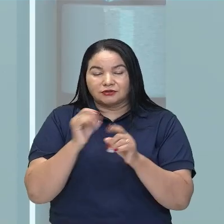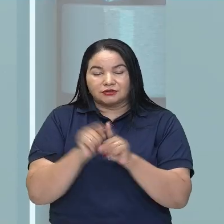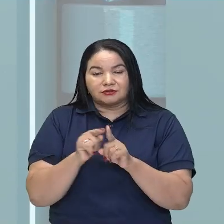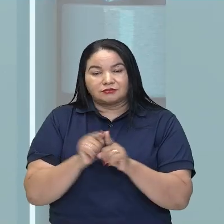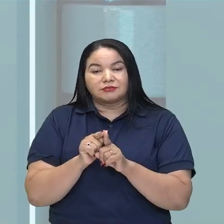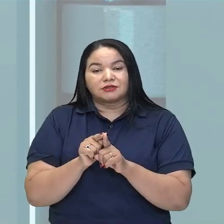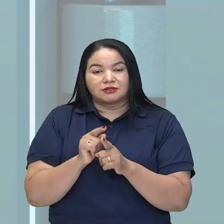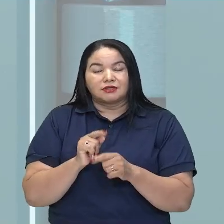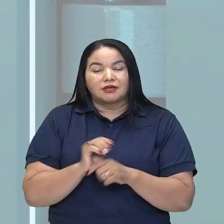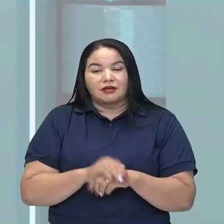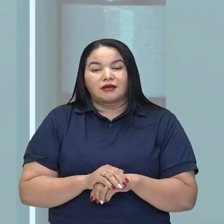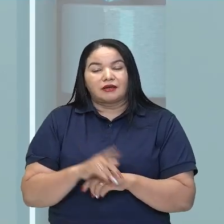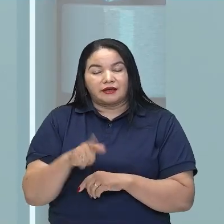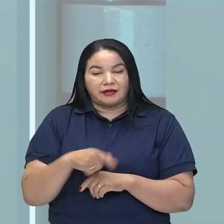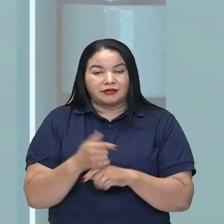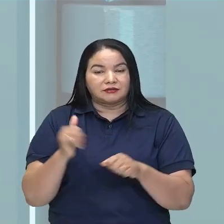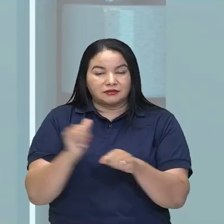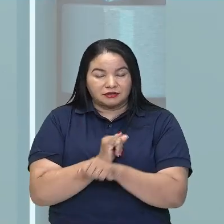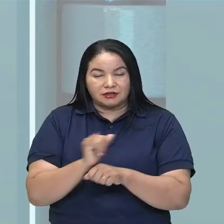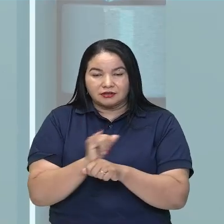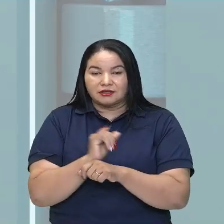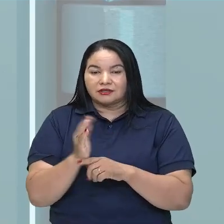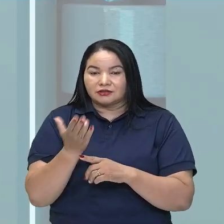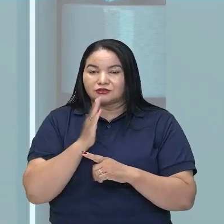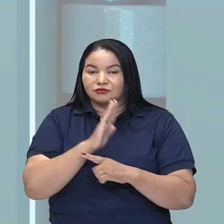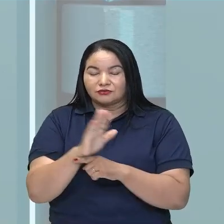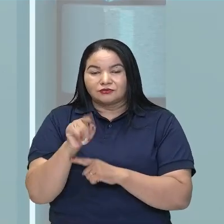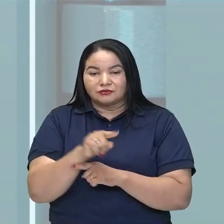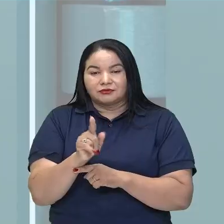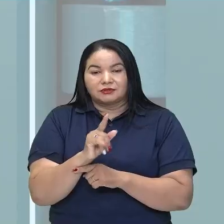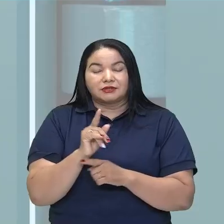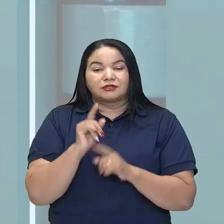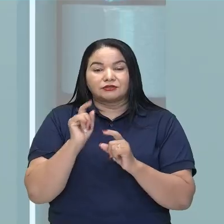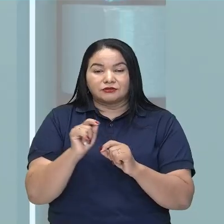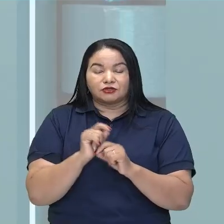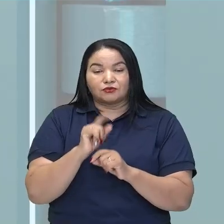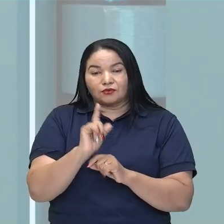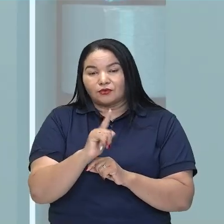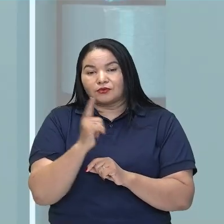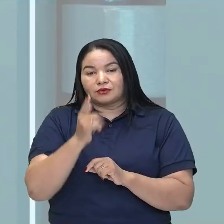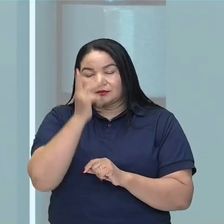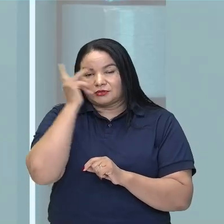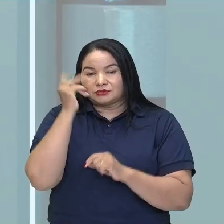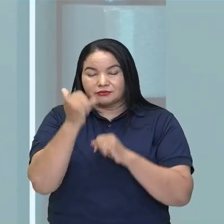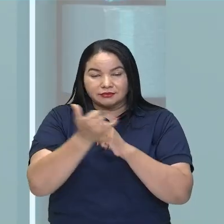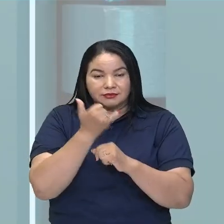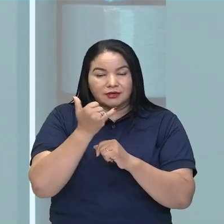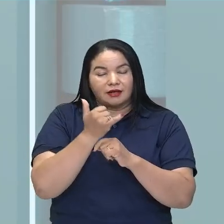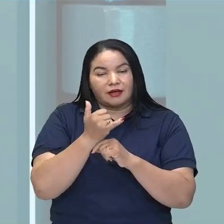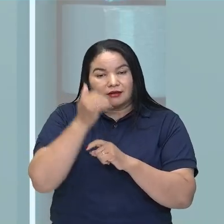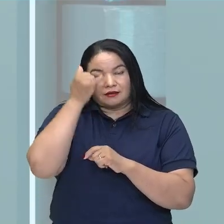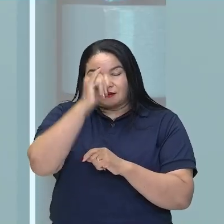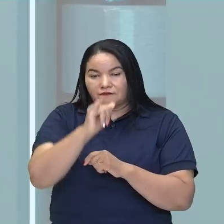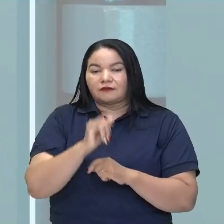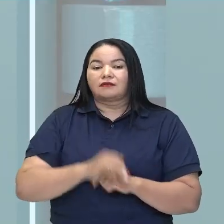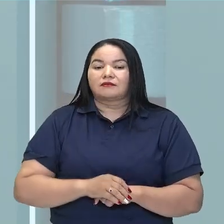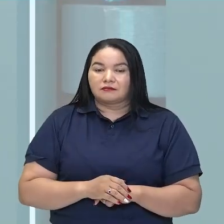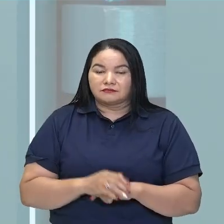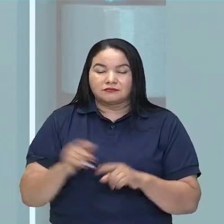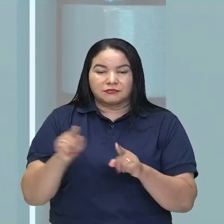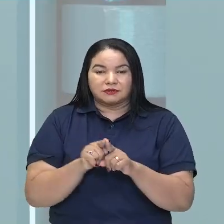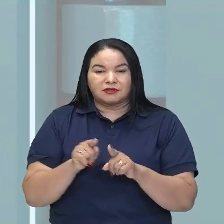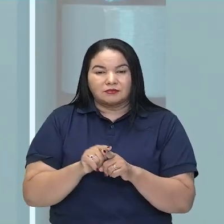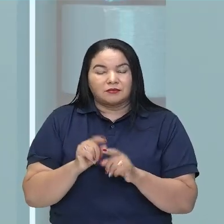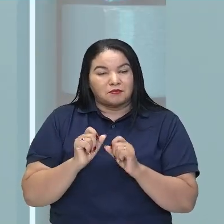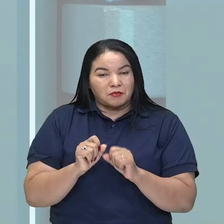e argumentos é algo prático para você evitar que seja enganado, para você não ser ludibriado, ou